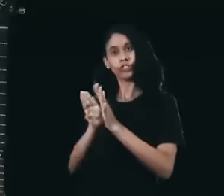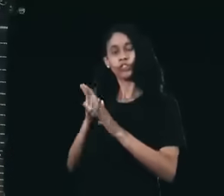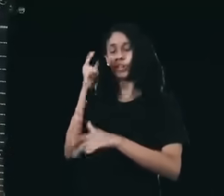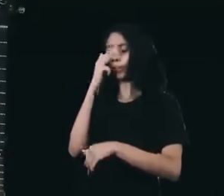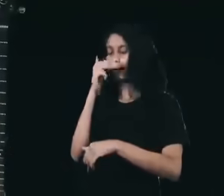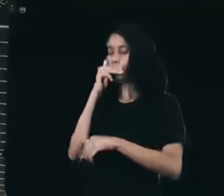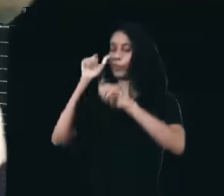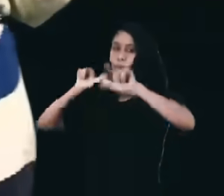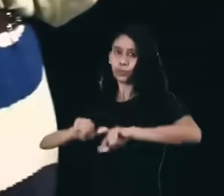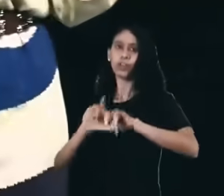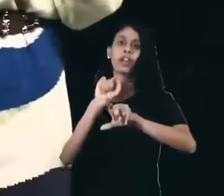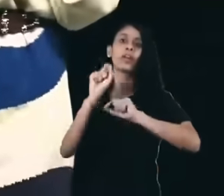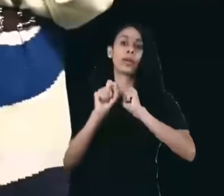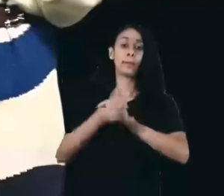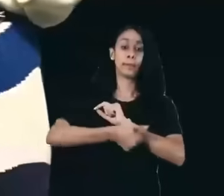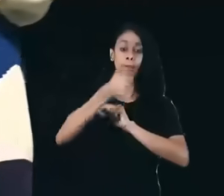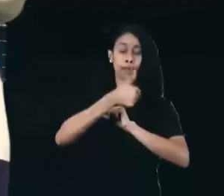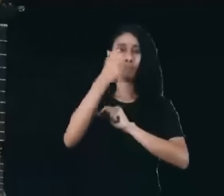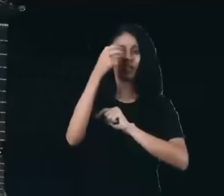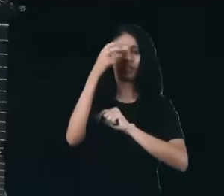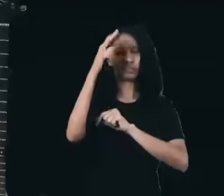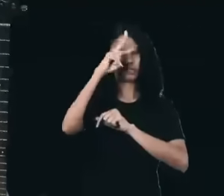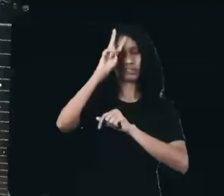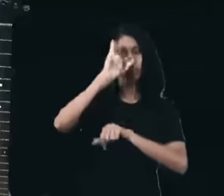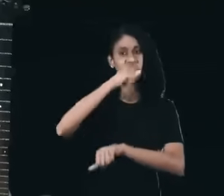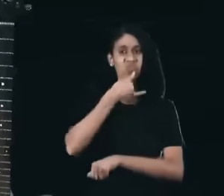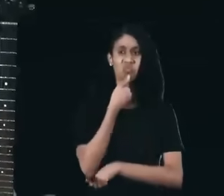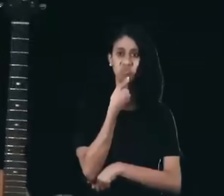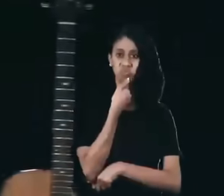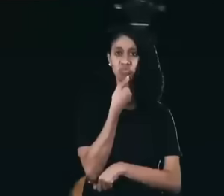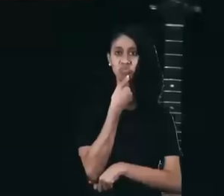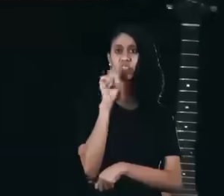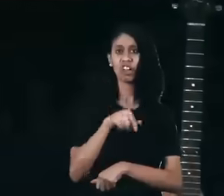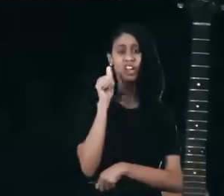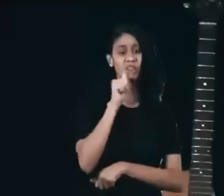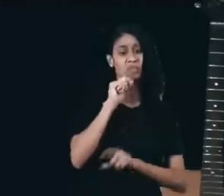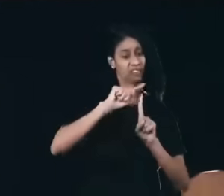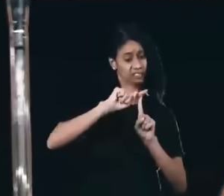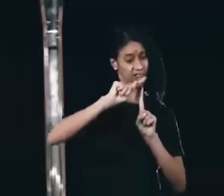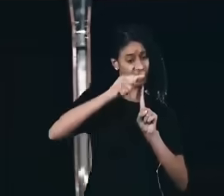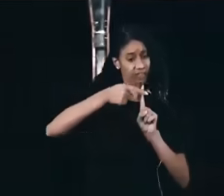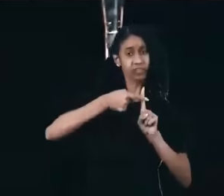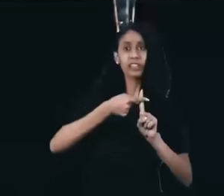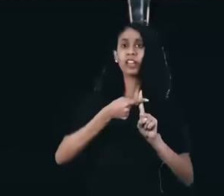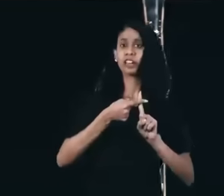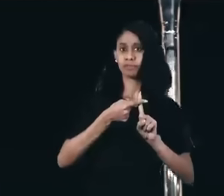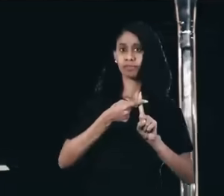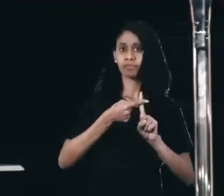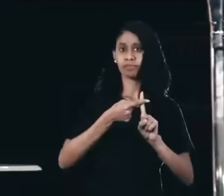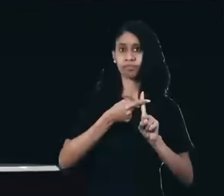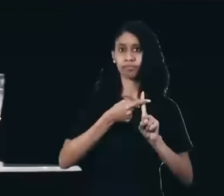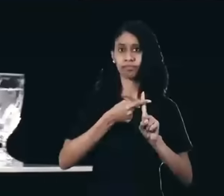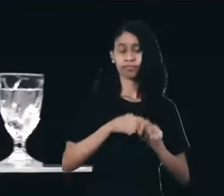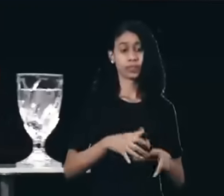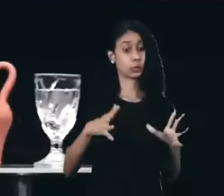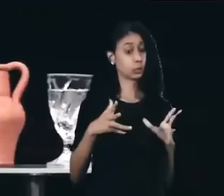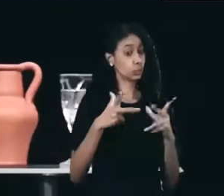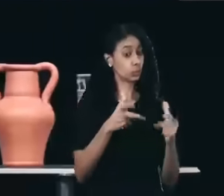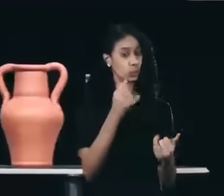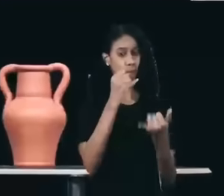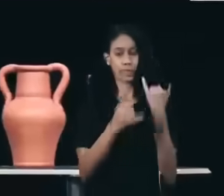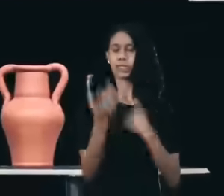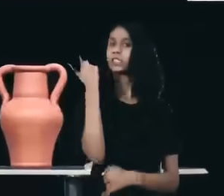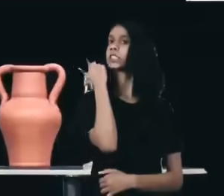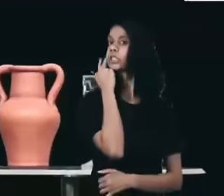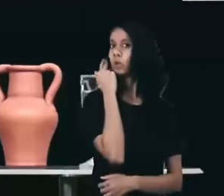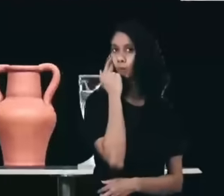lugar. A primeira é uma história triste, a história de uma mulher que estava grávida e tudo parecia normal,